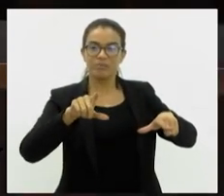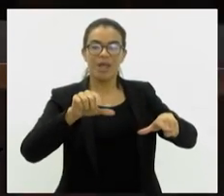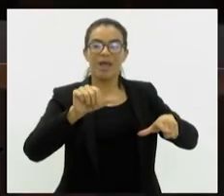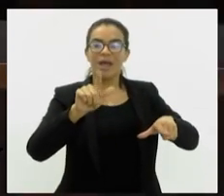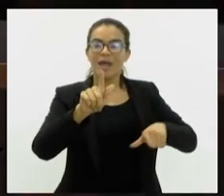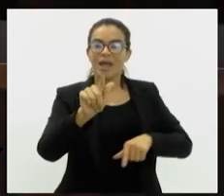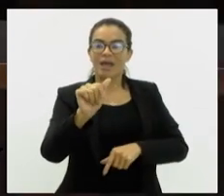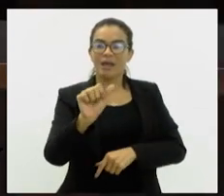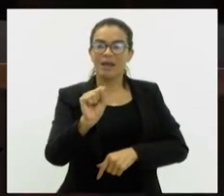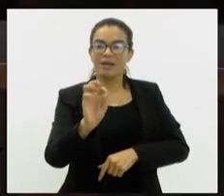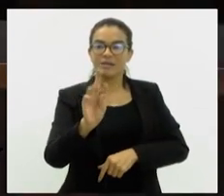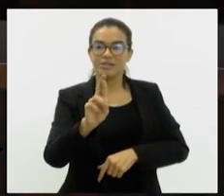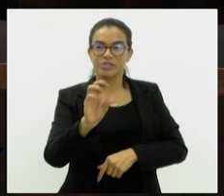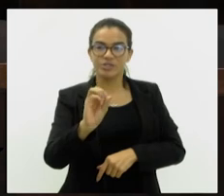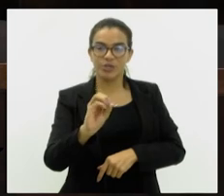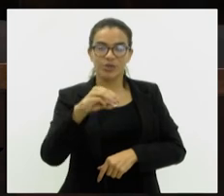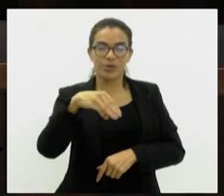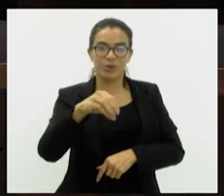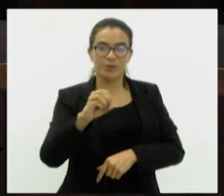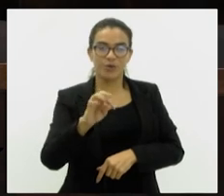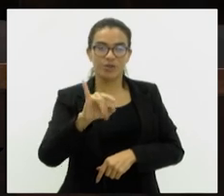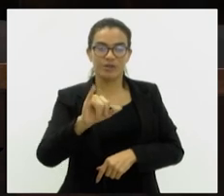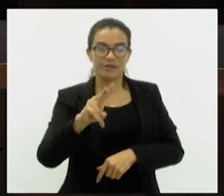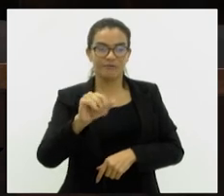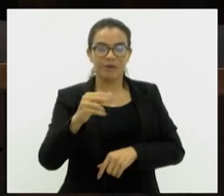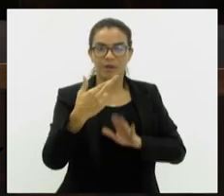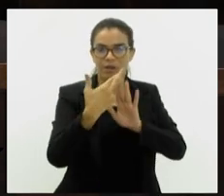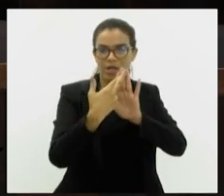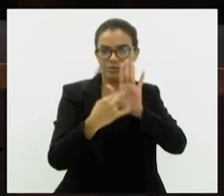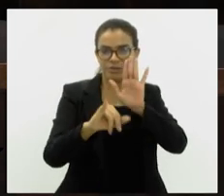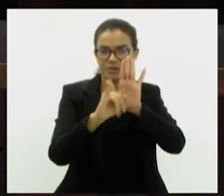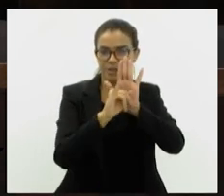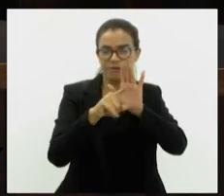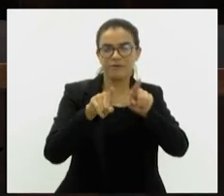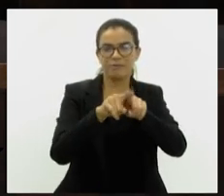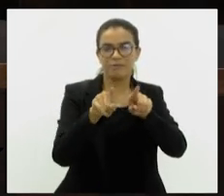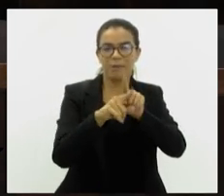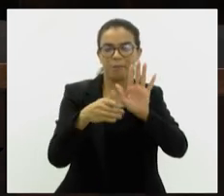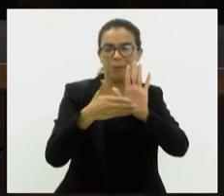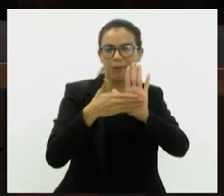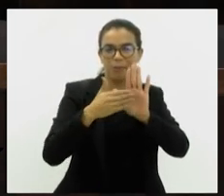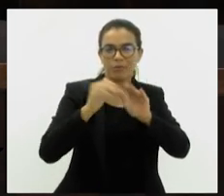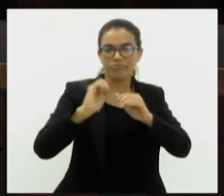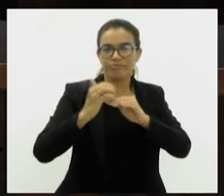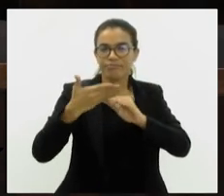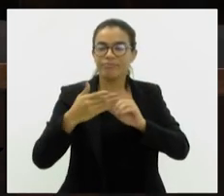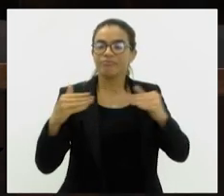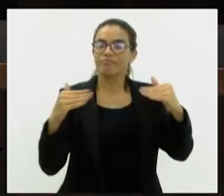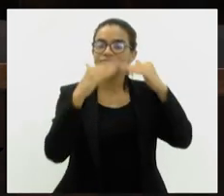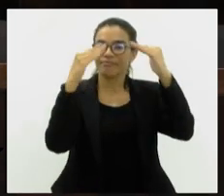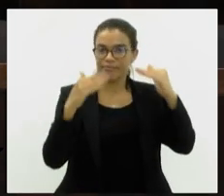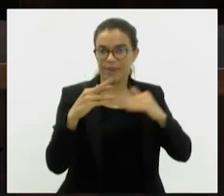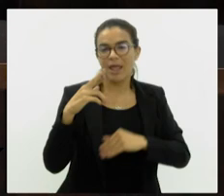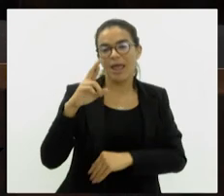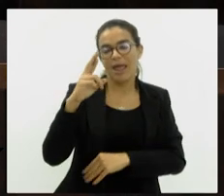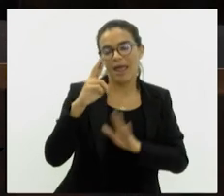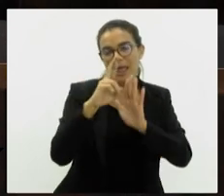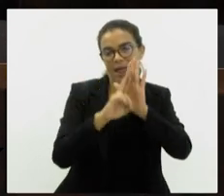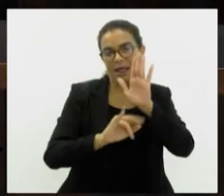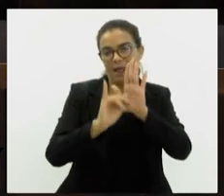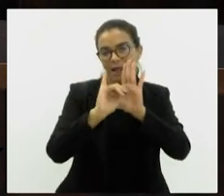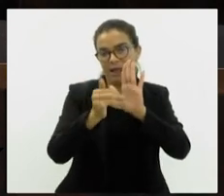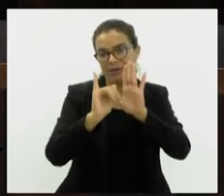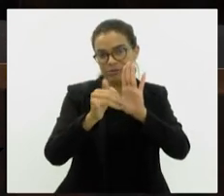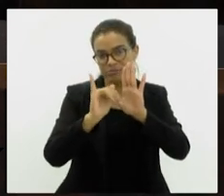gastromotiva. Parecer da Comissão de Normas Internas e Proposições Externas, favorável. Relator, deputado Jorge